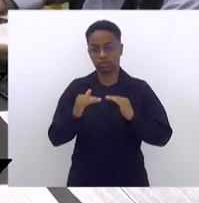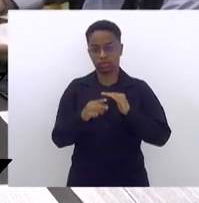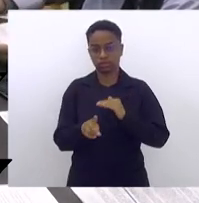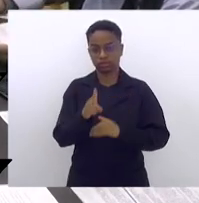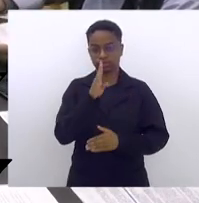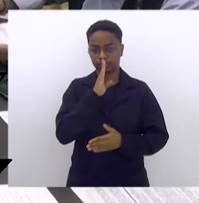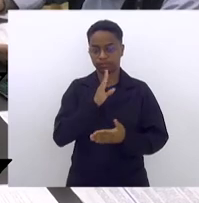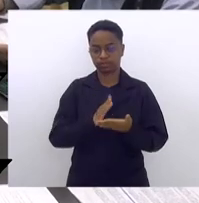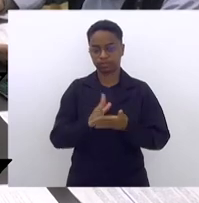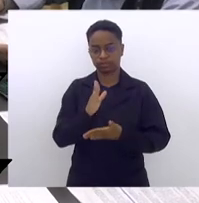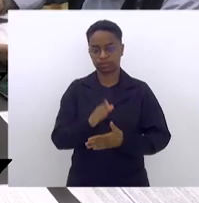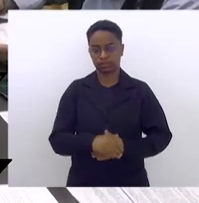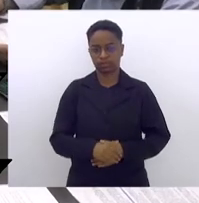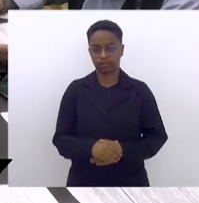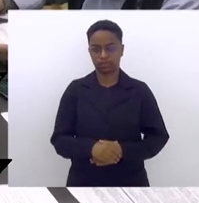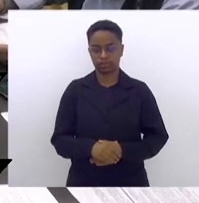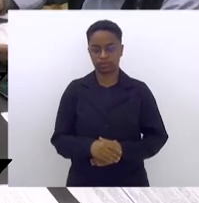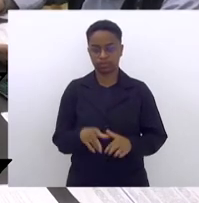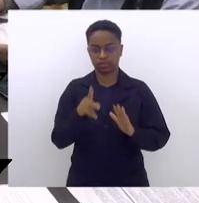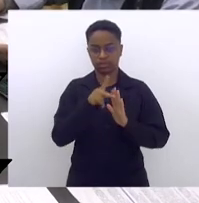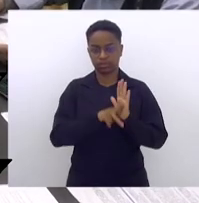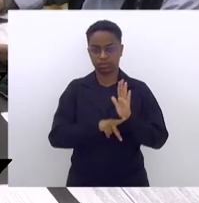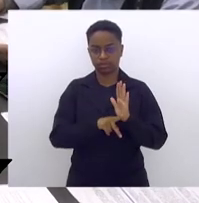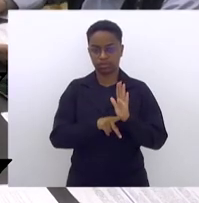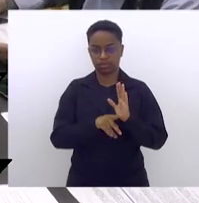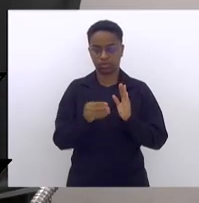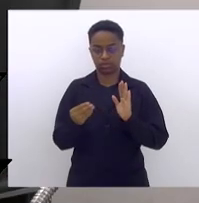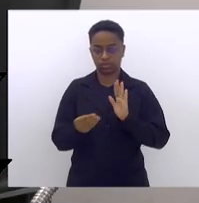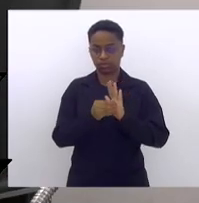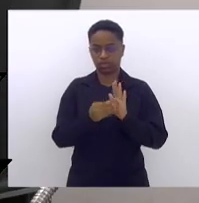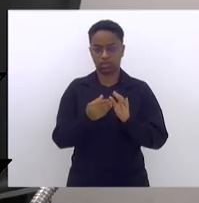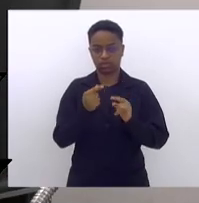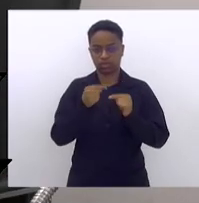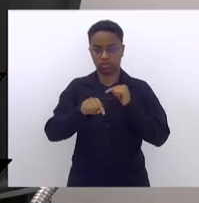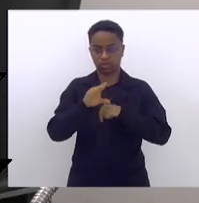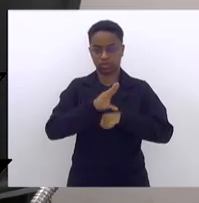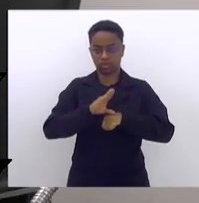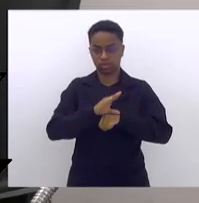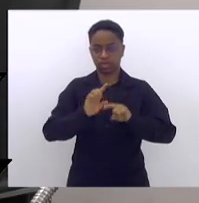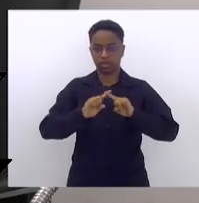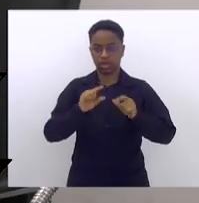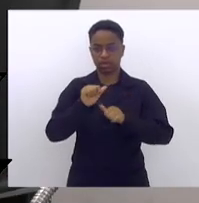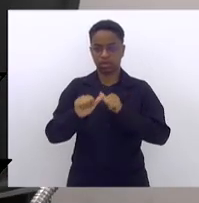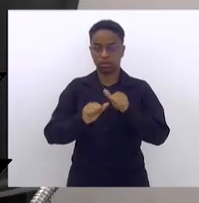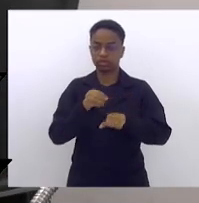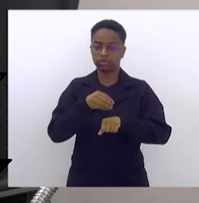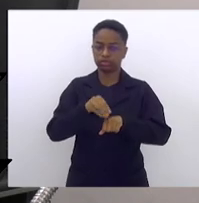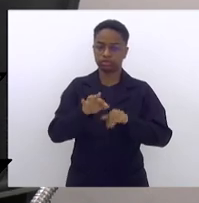estão. Aprovado. Projeto declarado inconstitucional e transformado pela indicação simples.